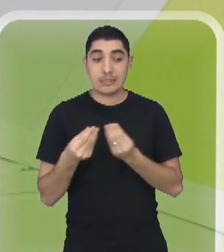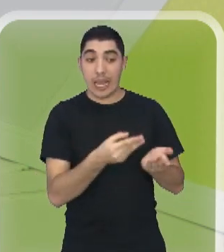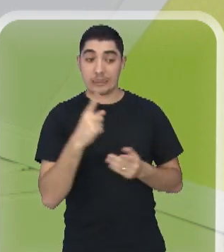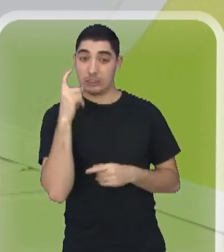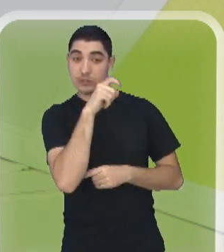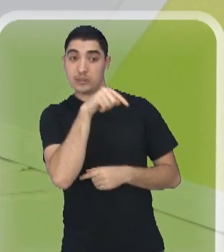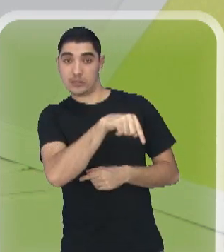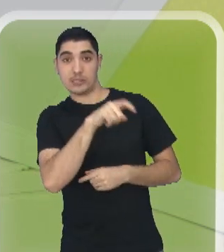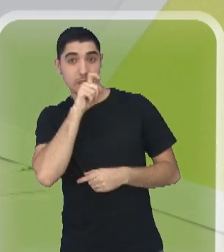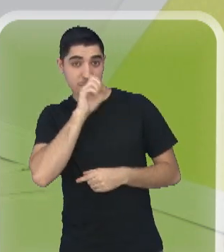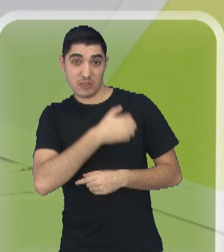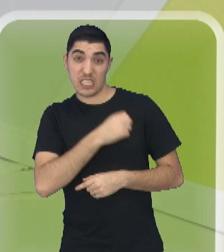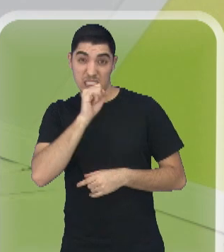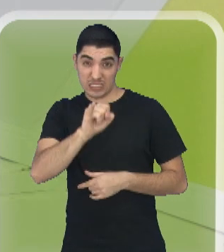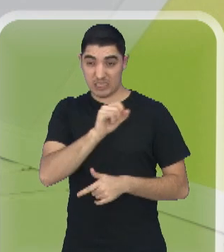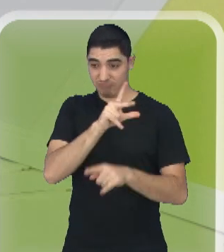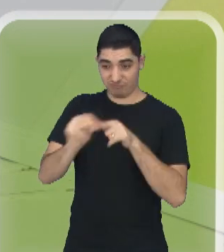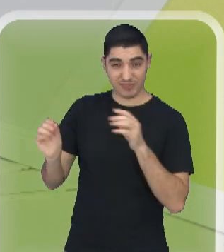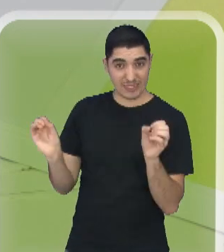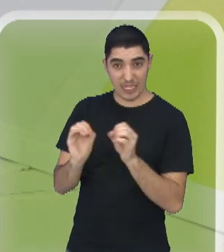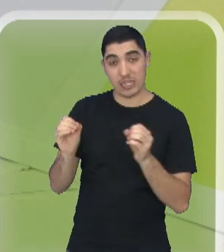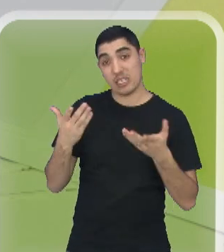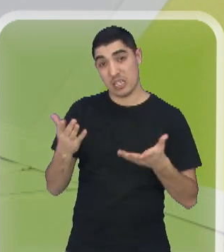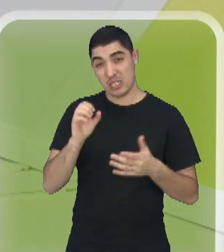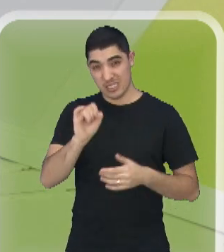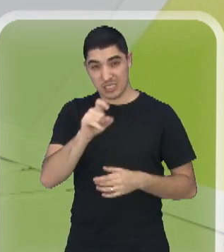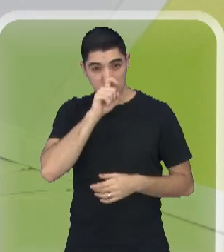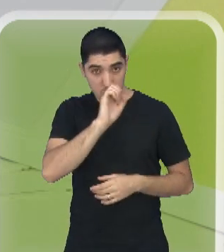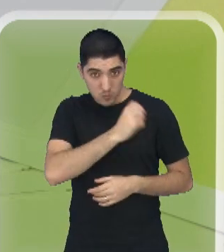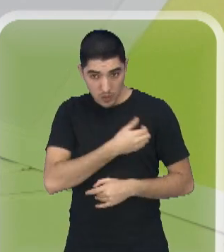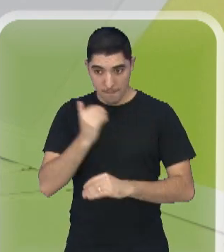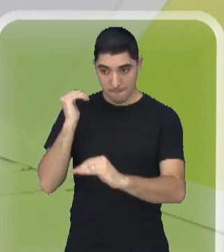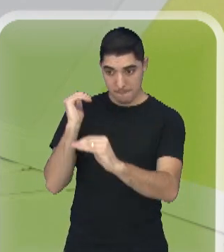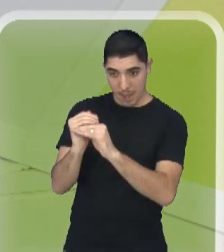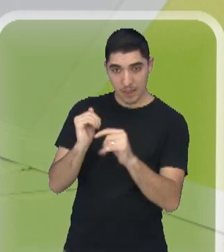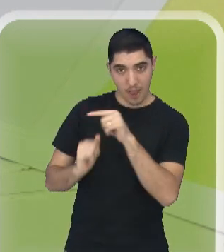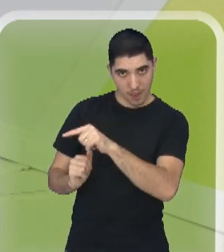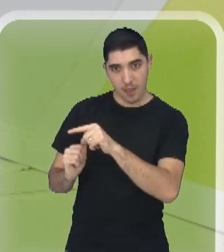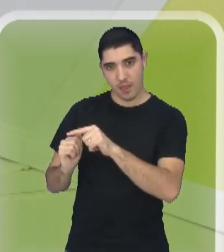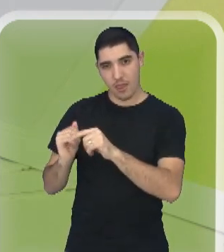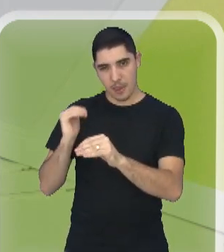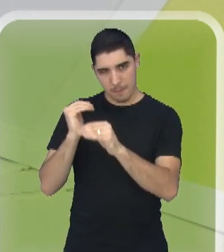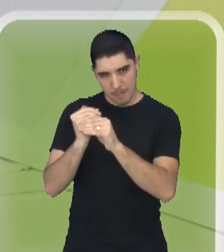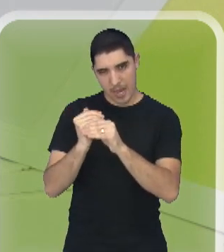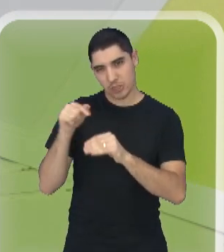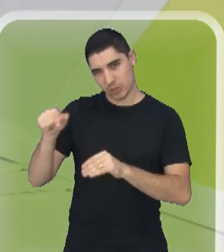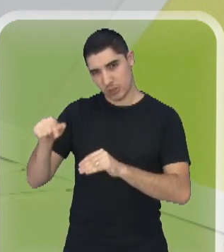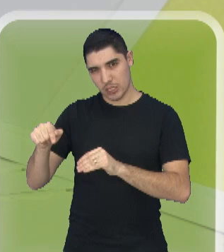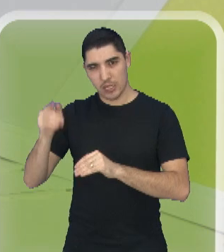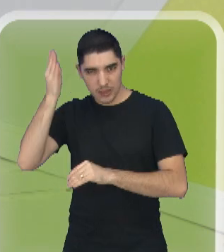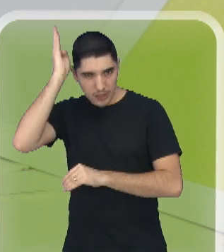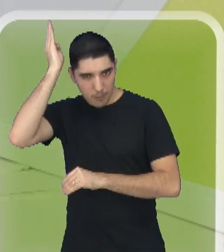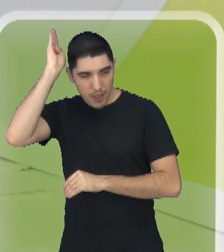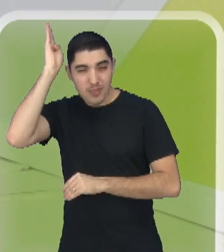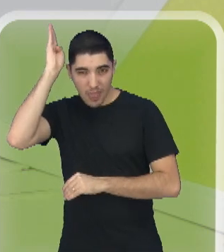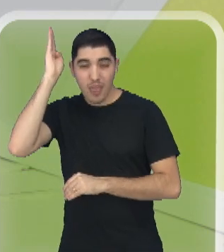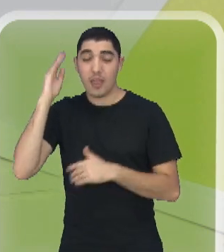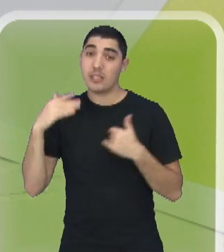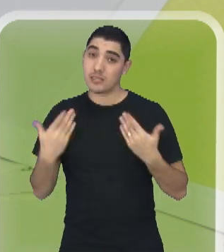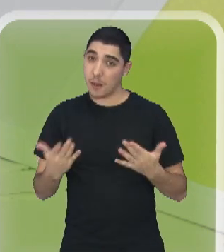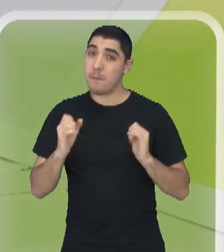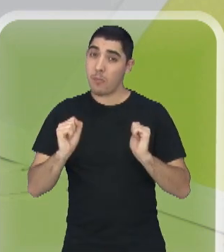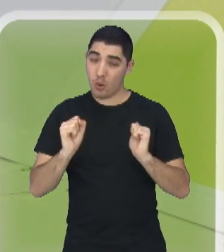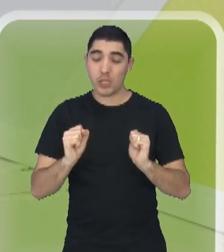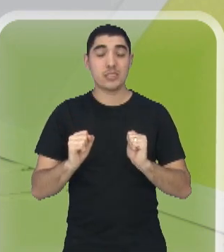José caso não venha a vitória. Até mesmo o empate para o São José contra o Taubaté, mediante as circunstâncias e os próximos confrontos,